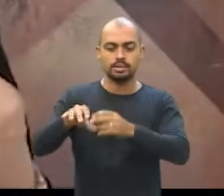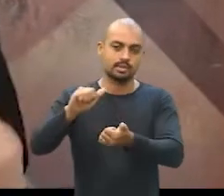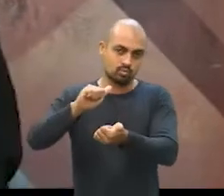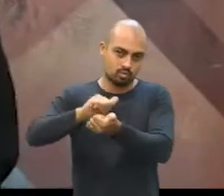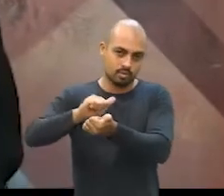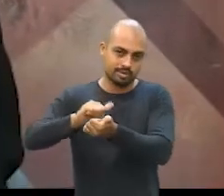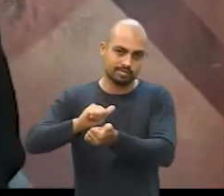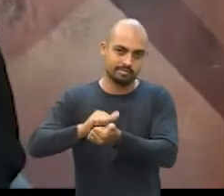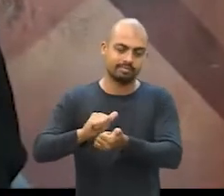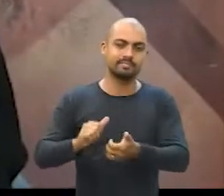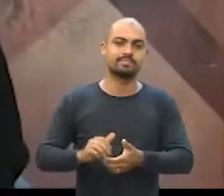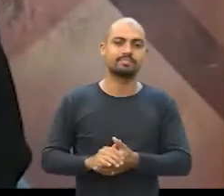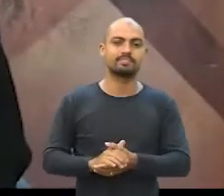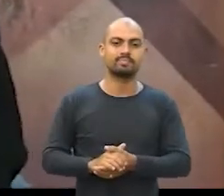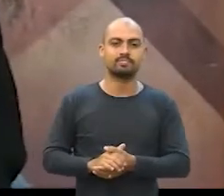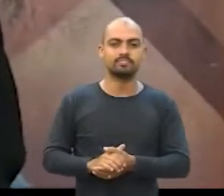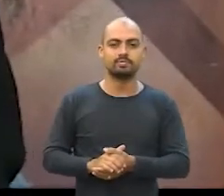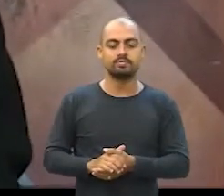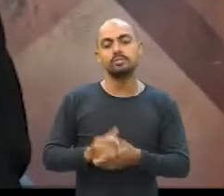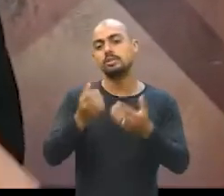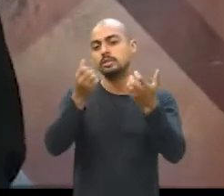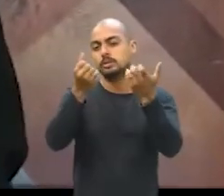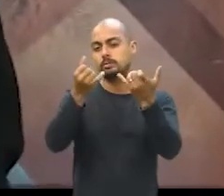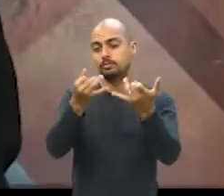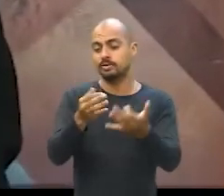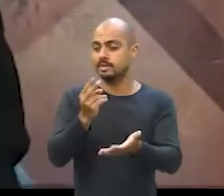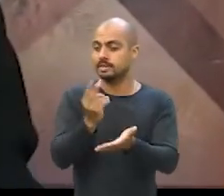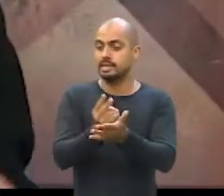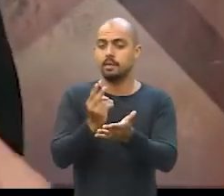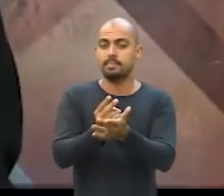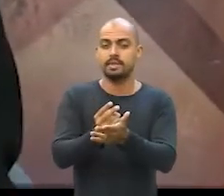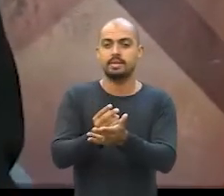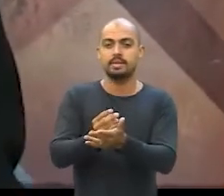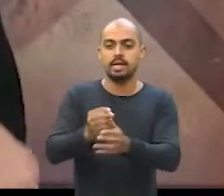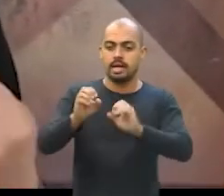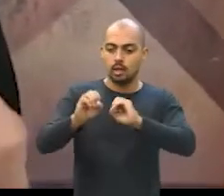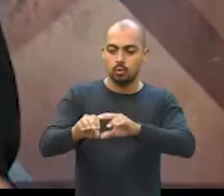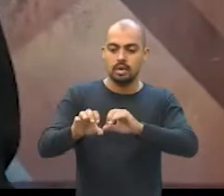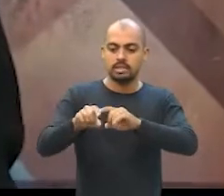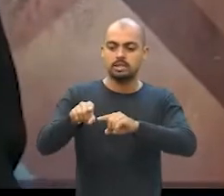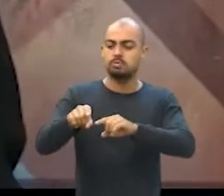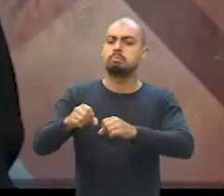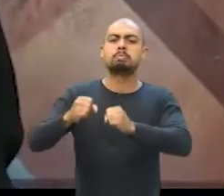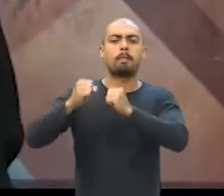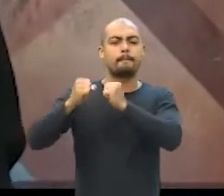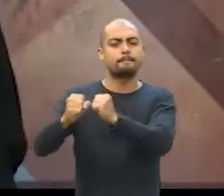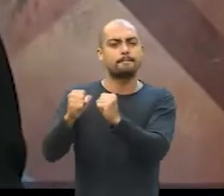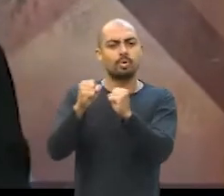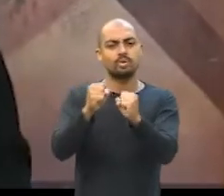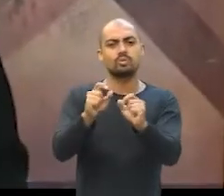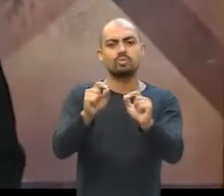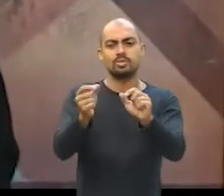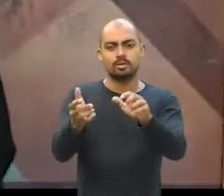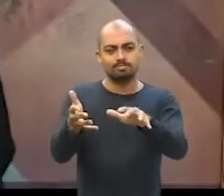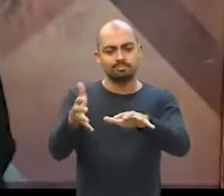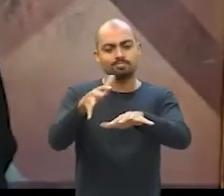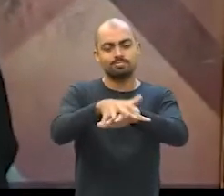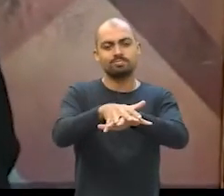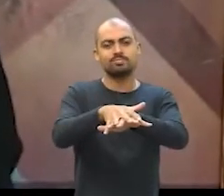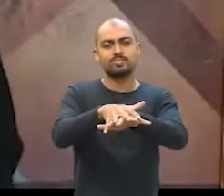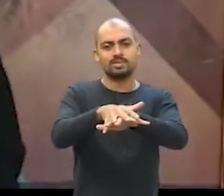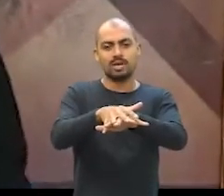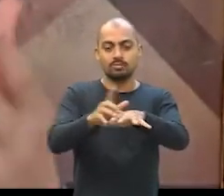educação de qualidade. Eu sempre digo que a educação é o mais poderoso instrumento de inserção